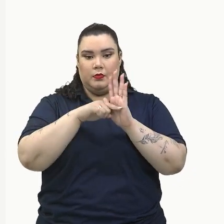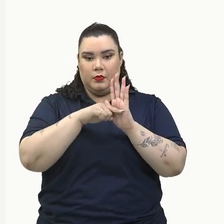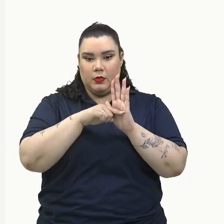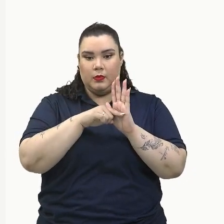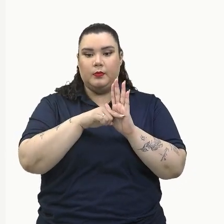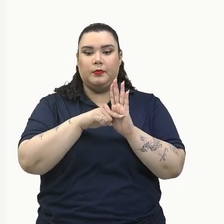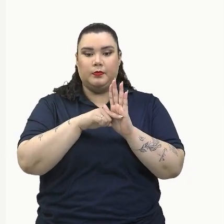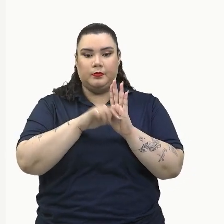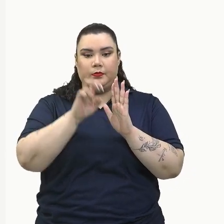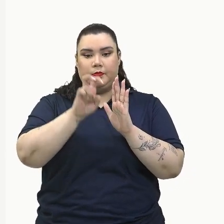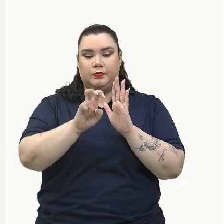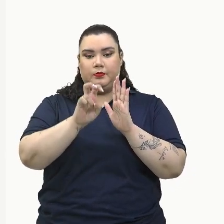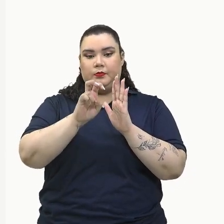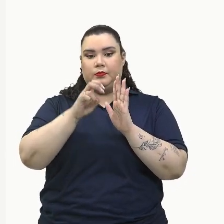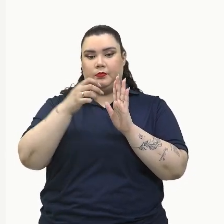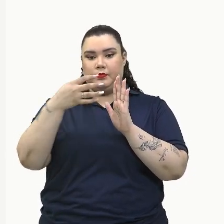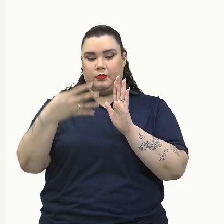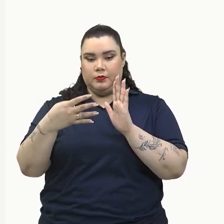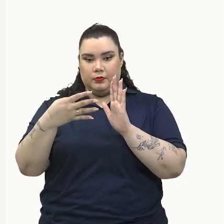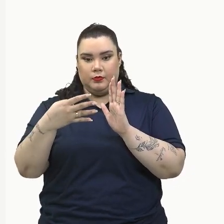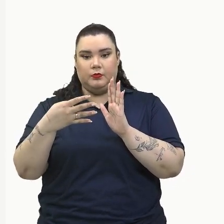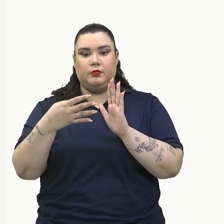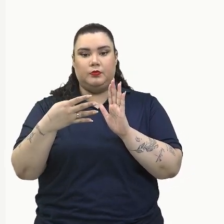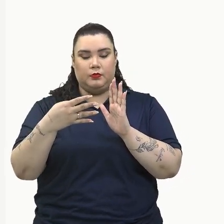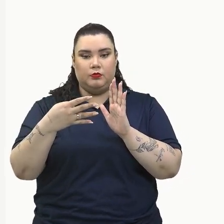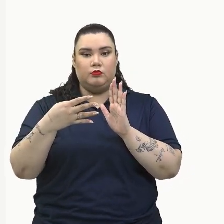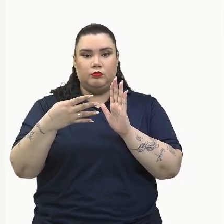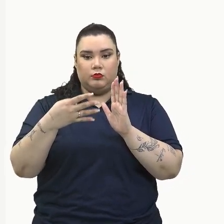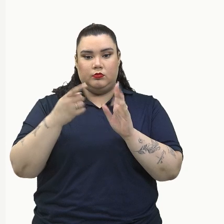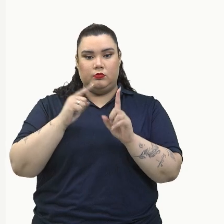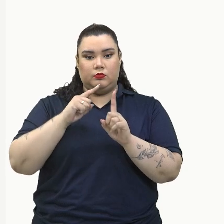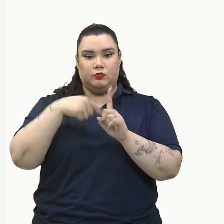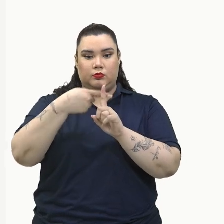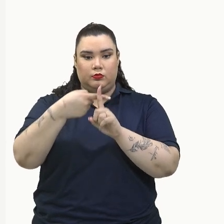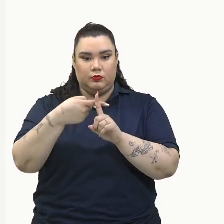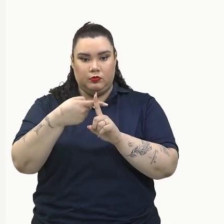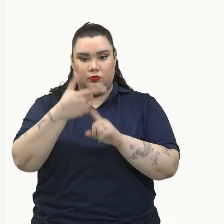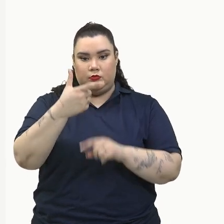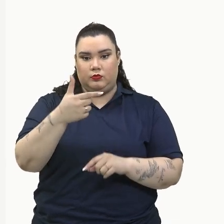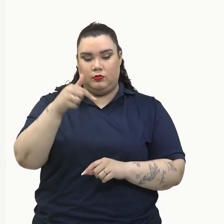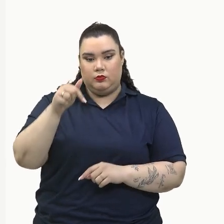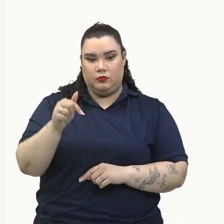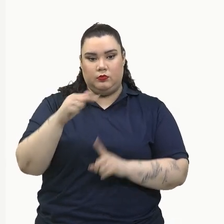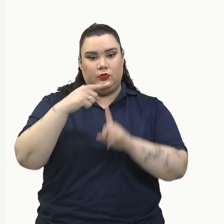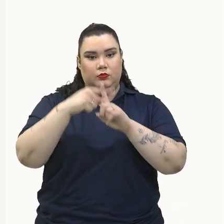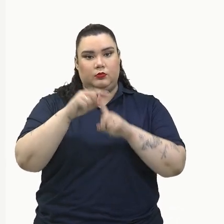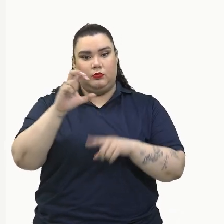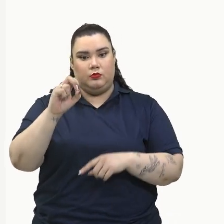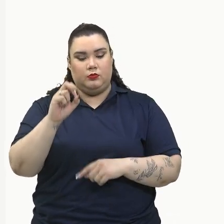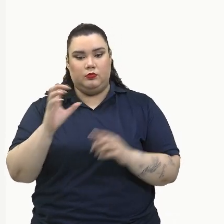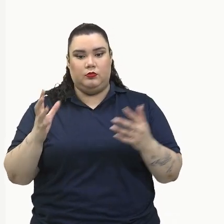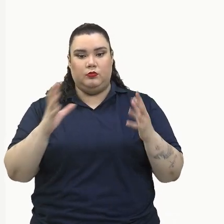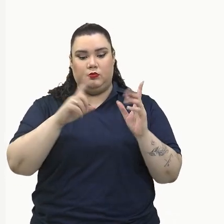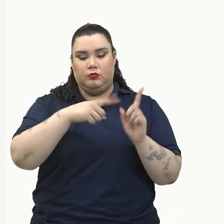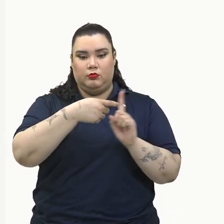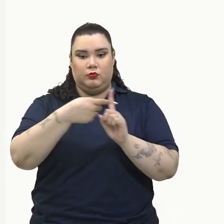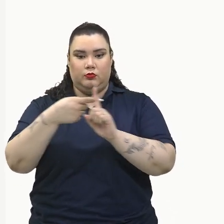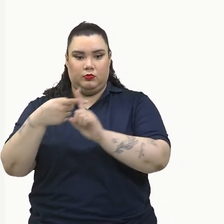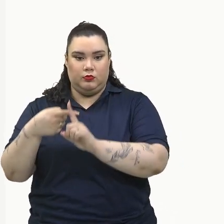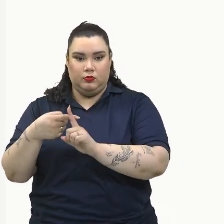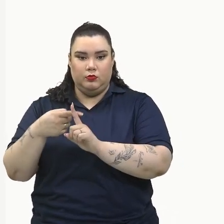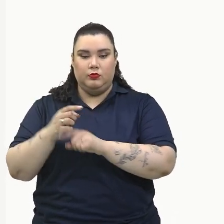9, menos 9 vezes 6, menos 54. E 9 vezes 3, 27, e repetimos os 50. Calculando esse cidadão aqui,